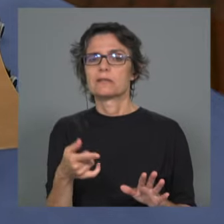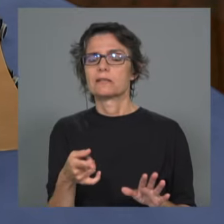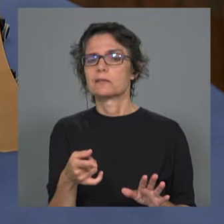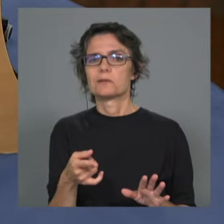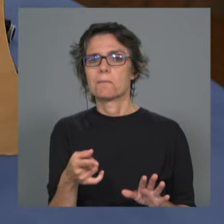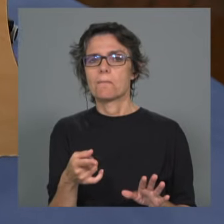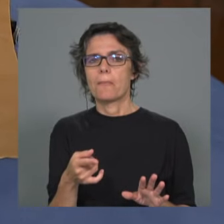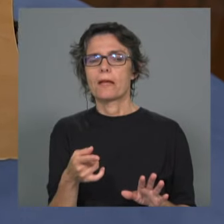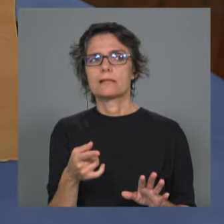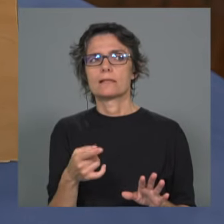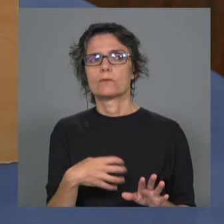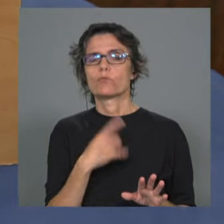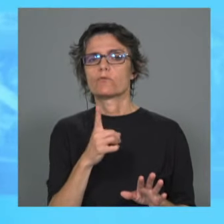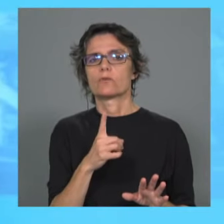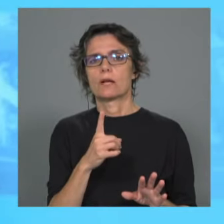noção de próximo